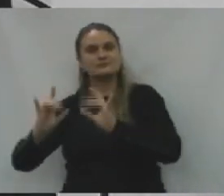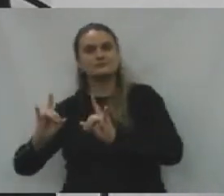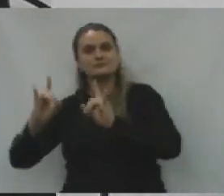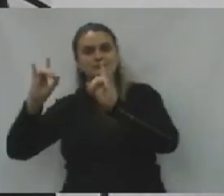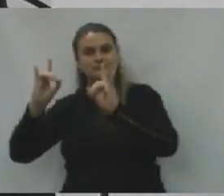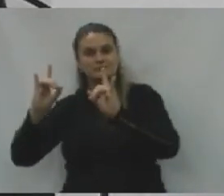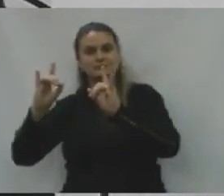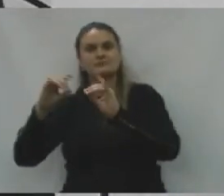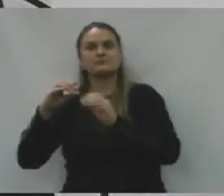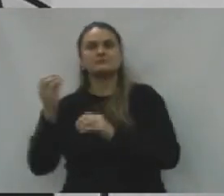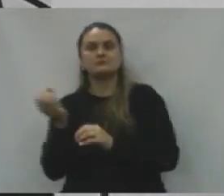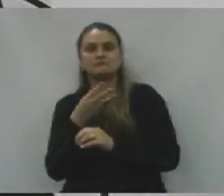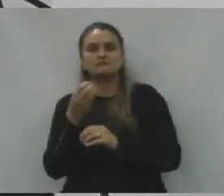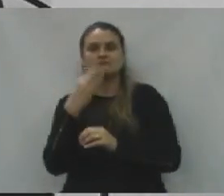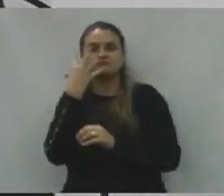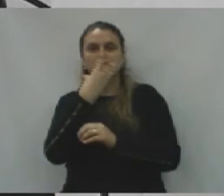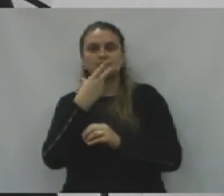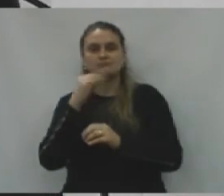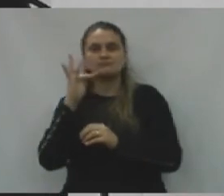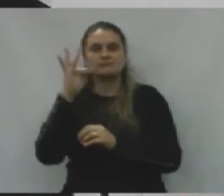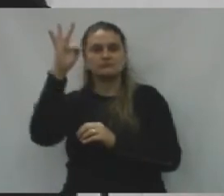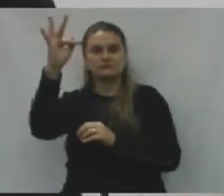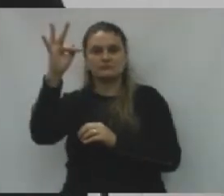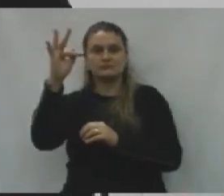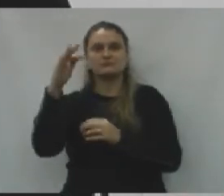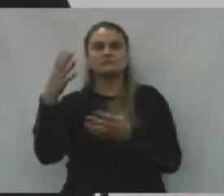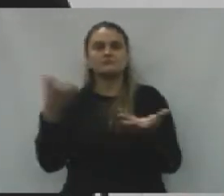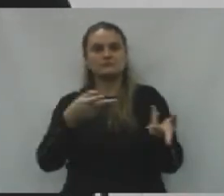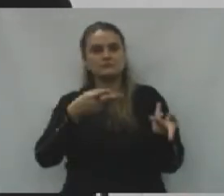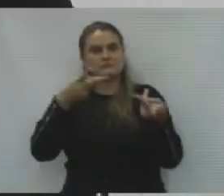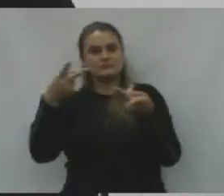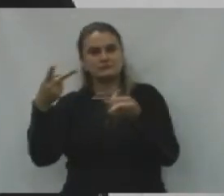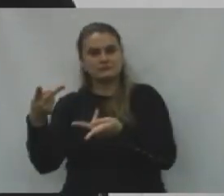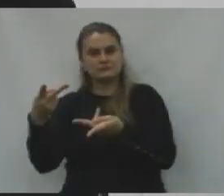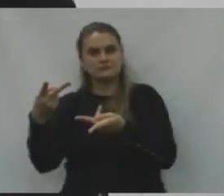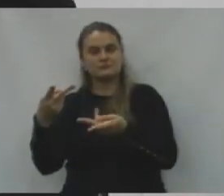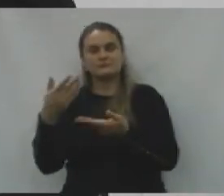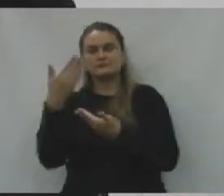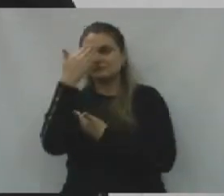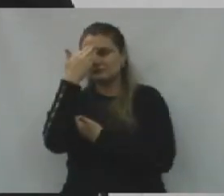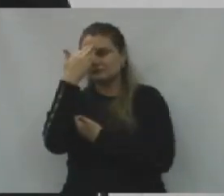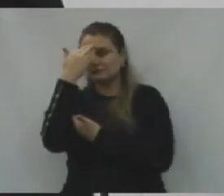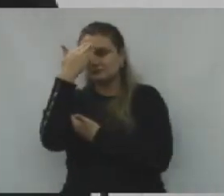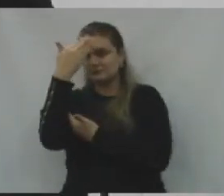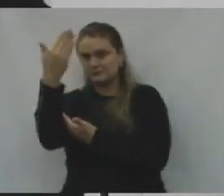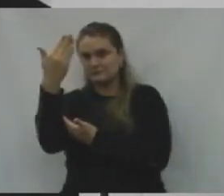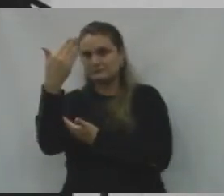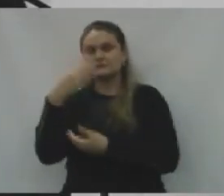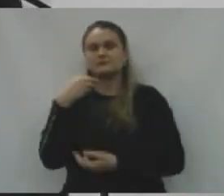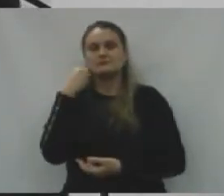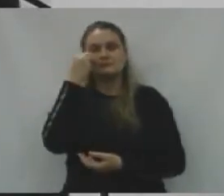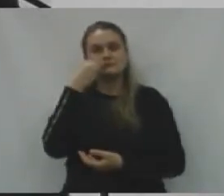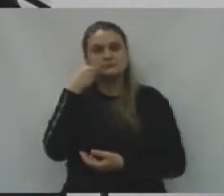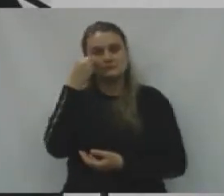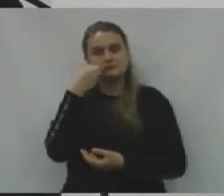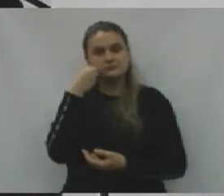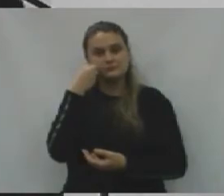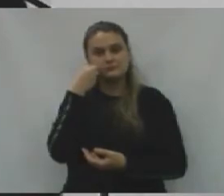aos modelos que temos visto por aí afora. Fica esse convite sempre, agradecendo toda essa